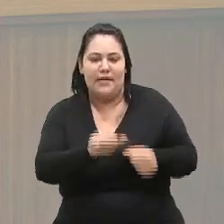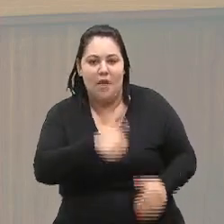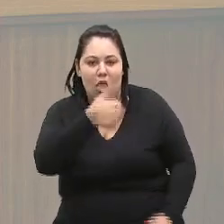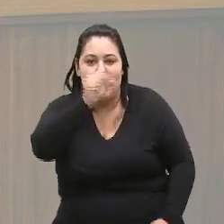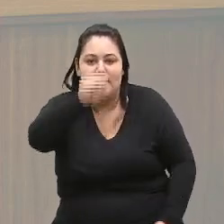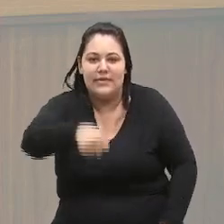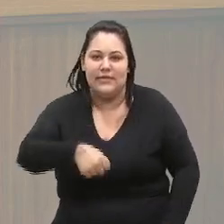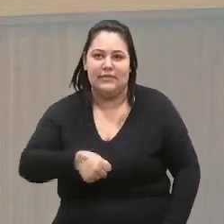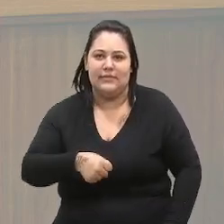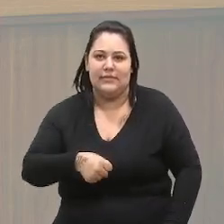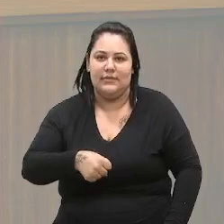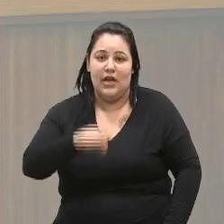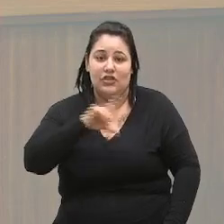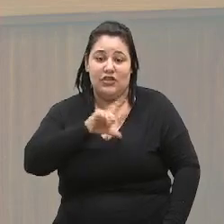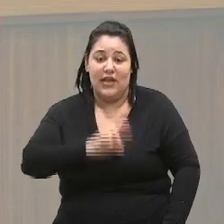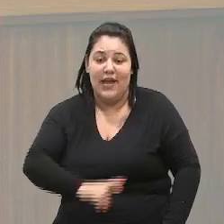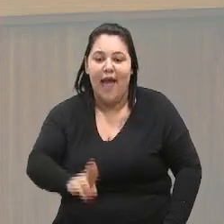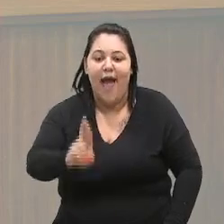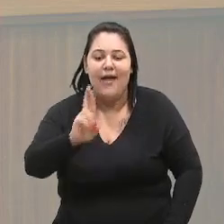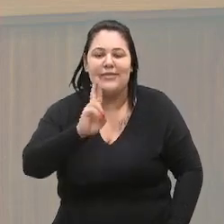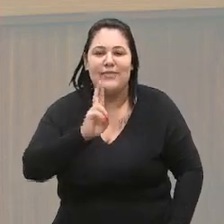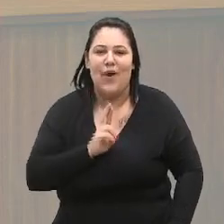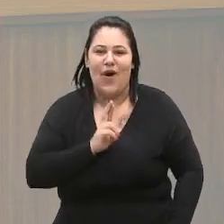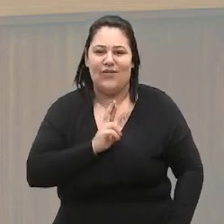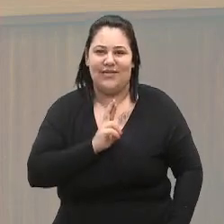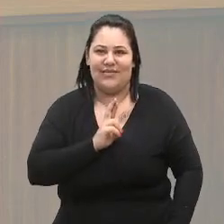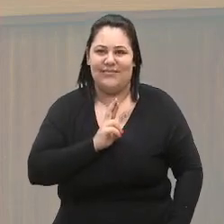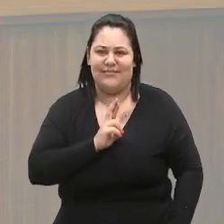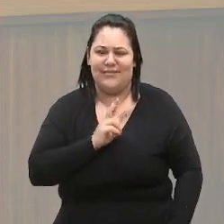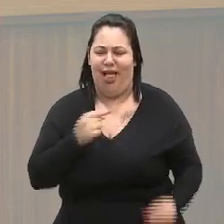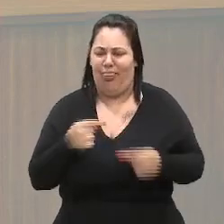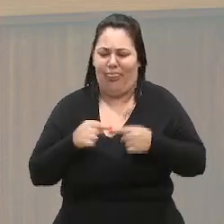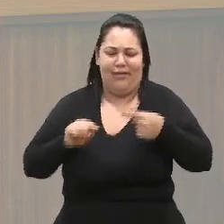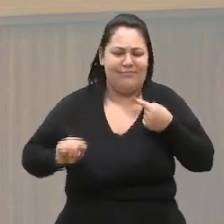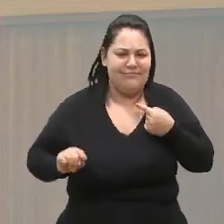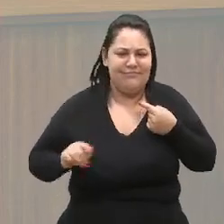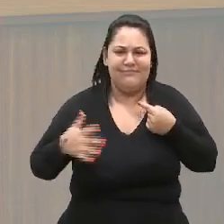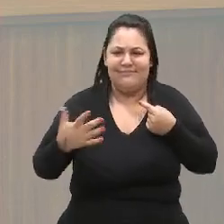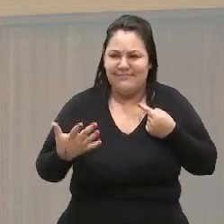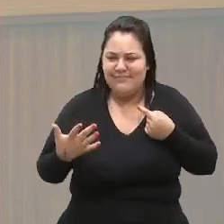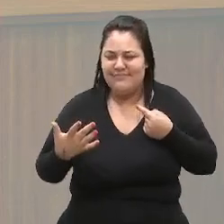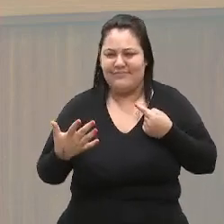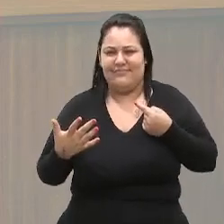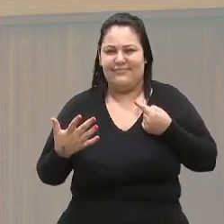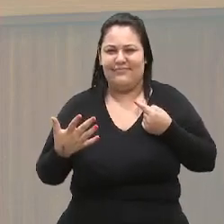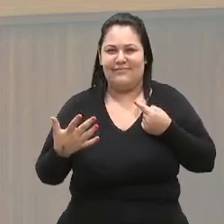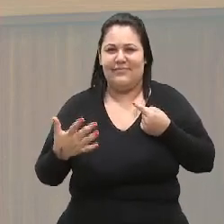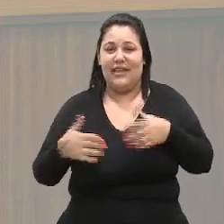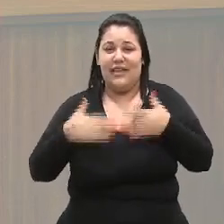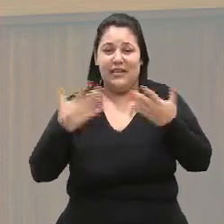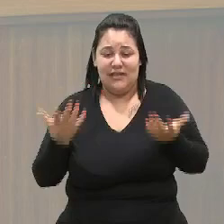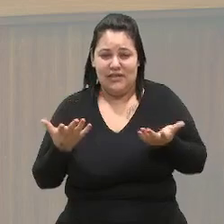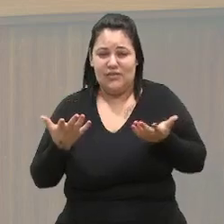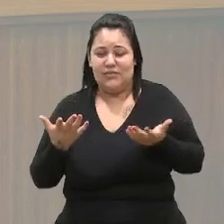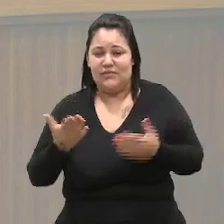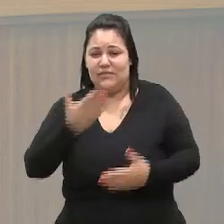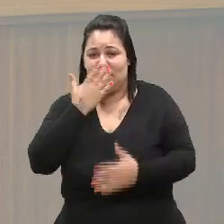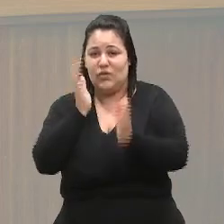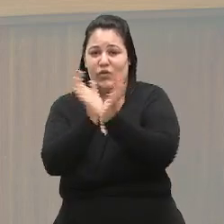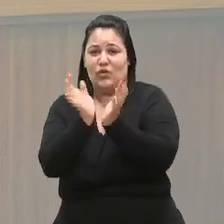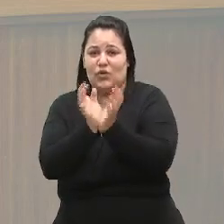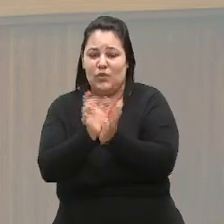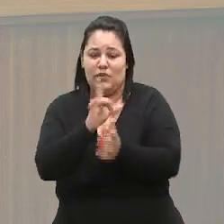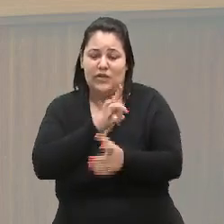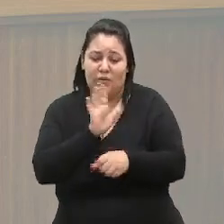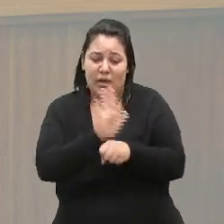a gente tem respostas muito contraditórias, muito diversas. E ter uma frente parlamentar, ter um